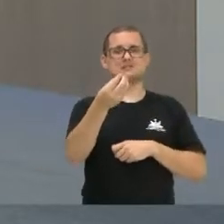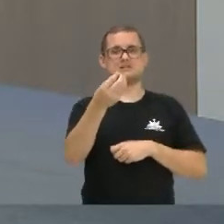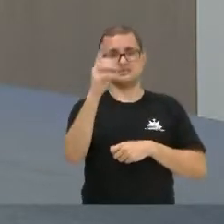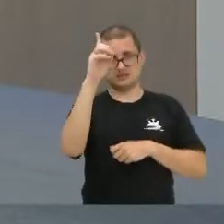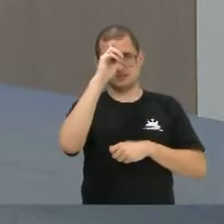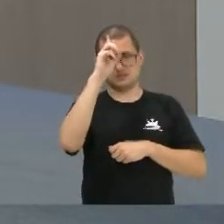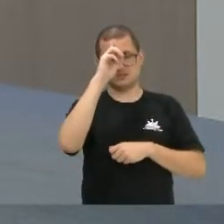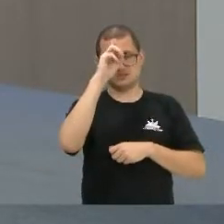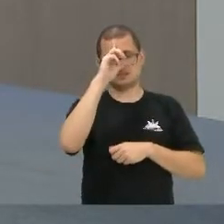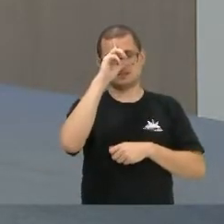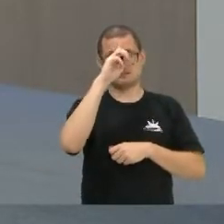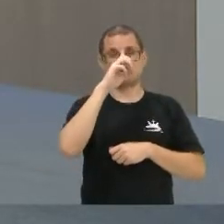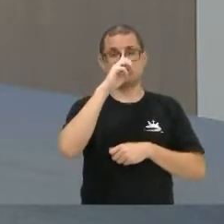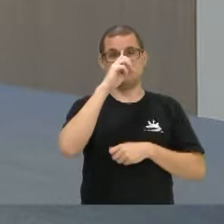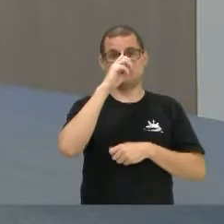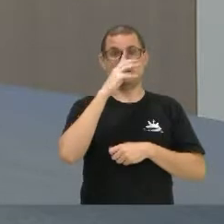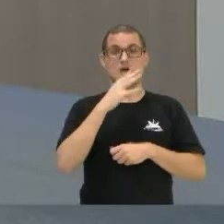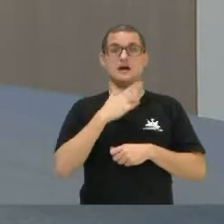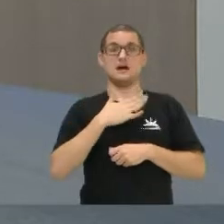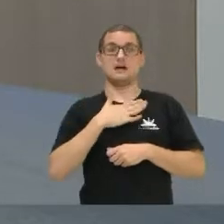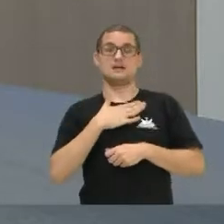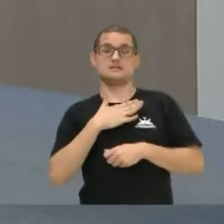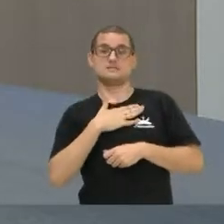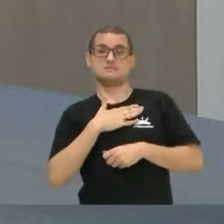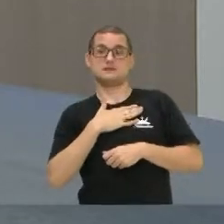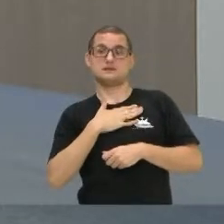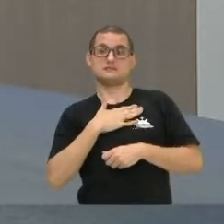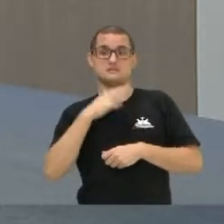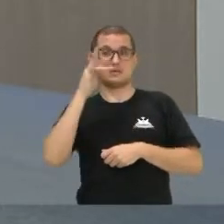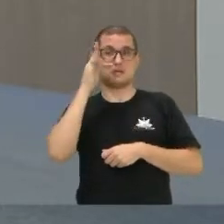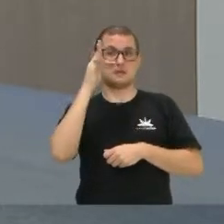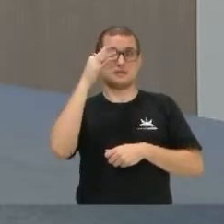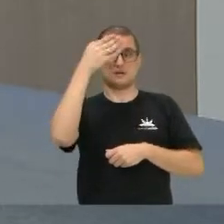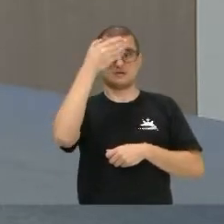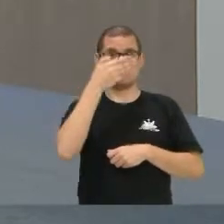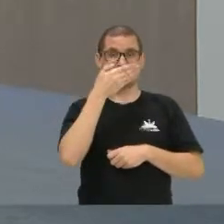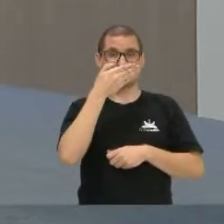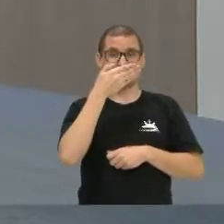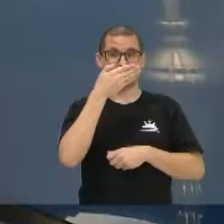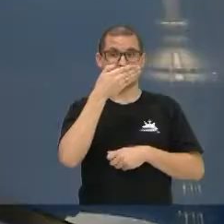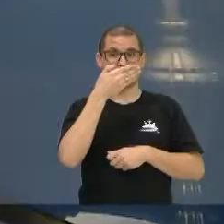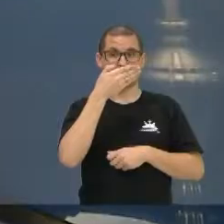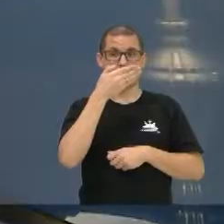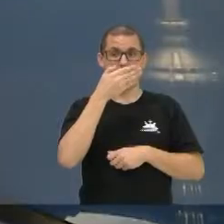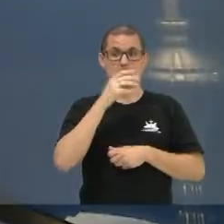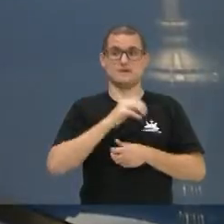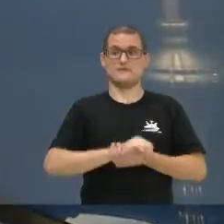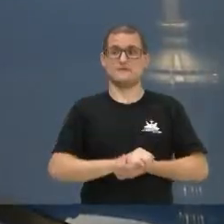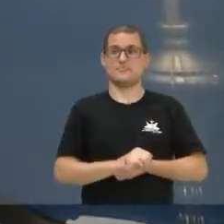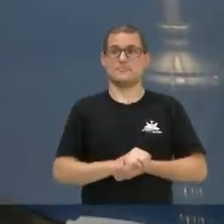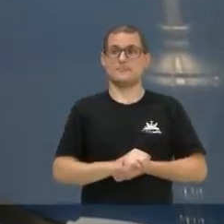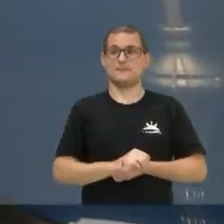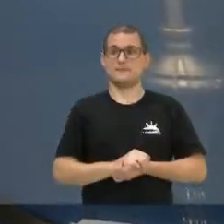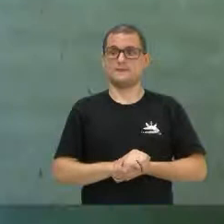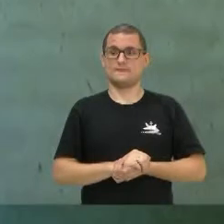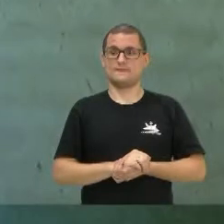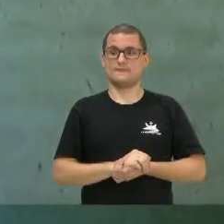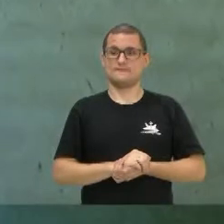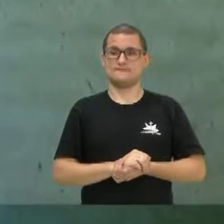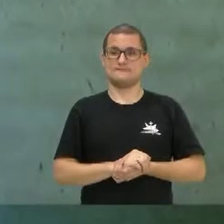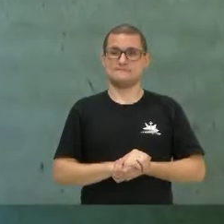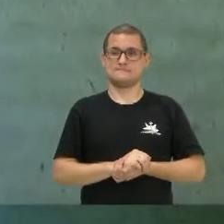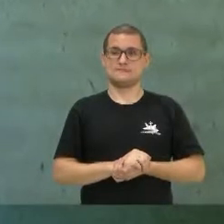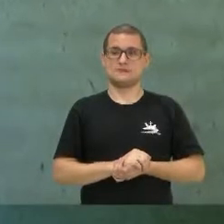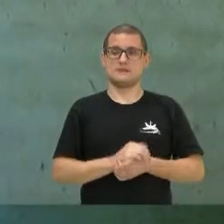e as minhas testemunhas não é as minhas testemunhas as minhas testemunhas aqui